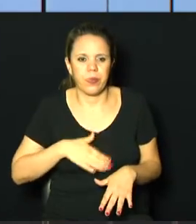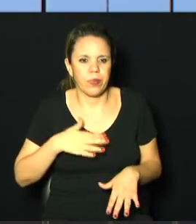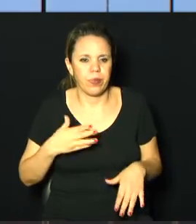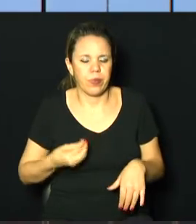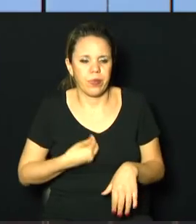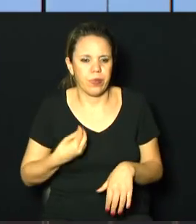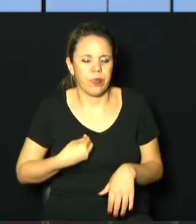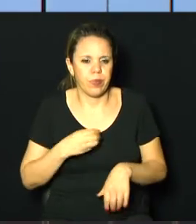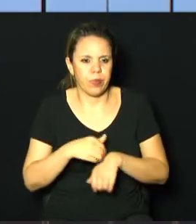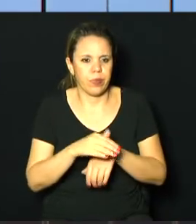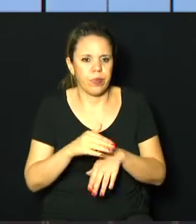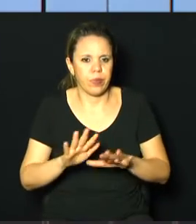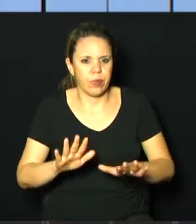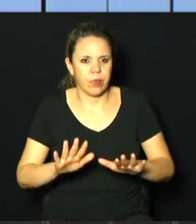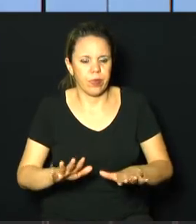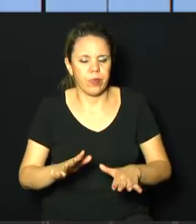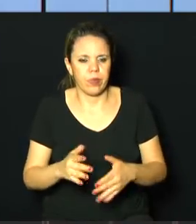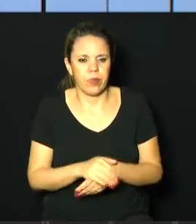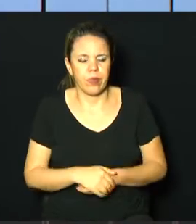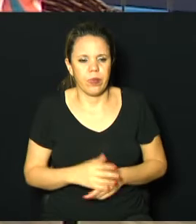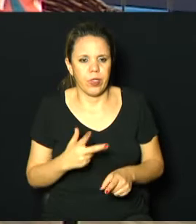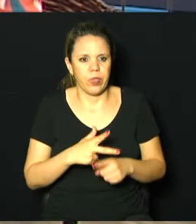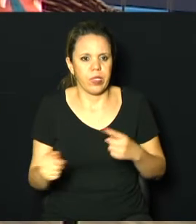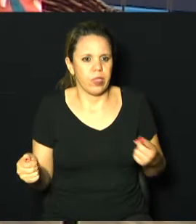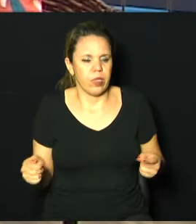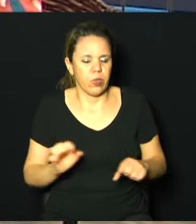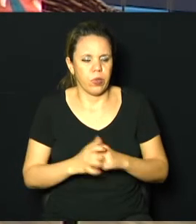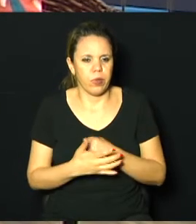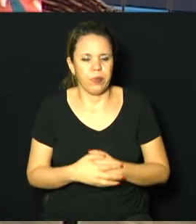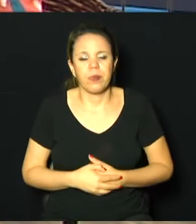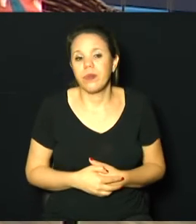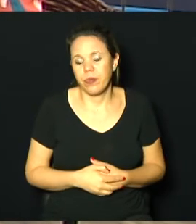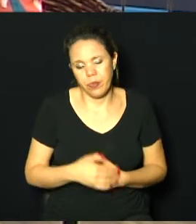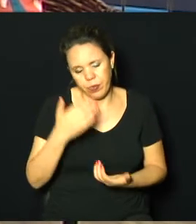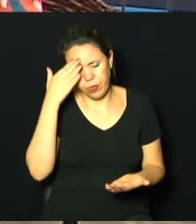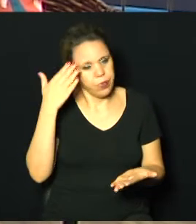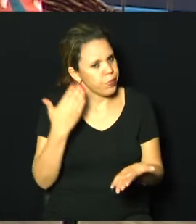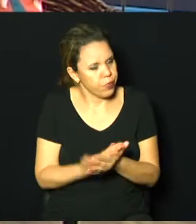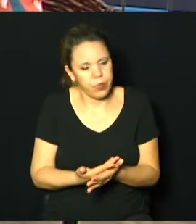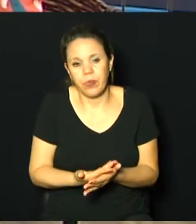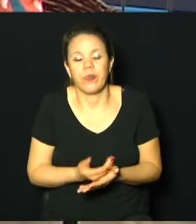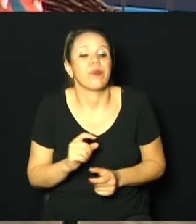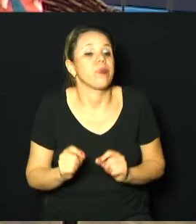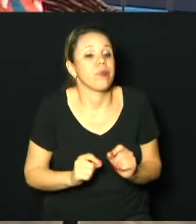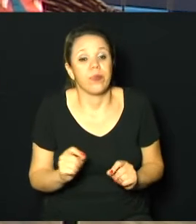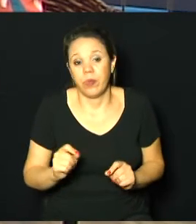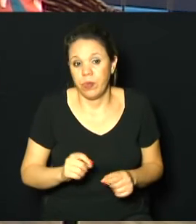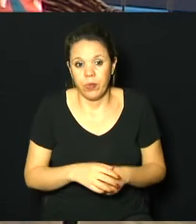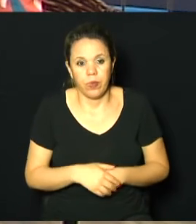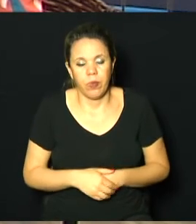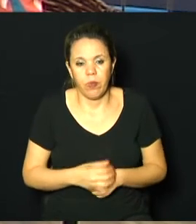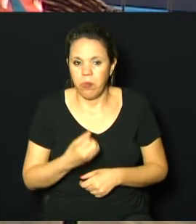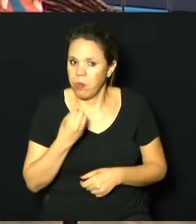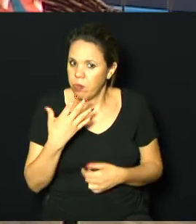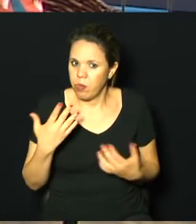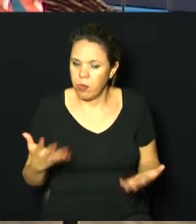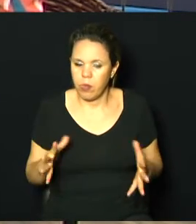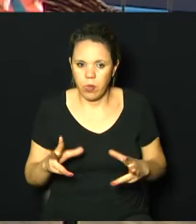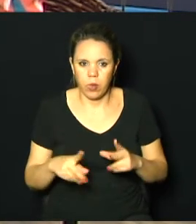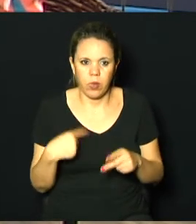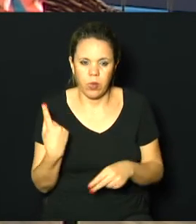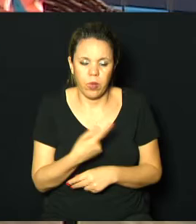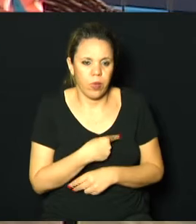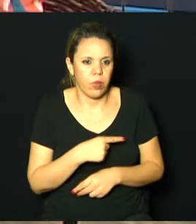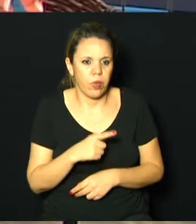levar nosso dia a dia depois que tudo isso passar? Eu acredito que, assim, o bom seria que todos